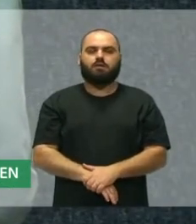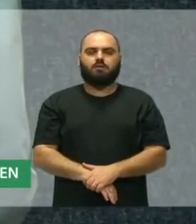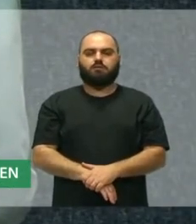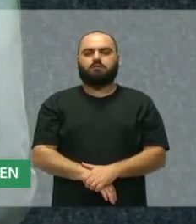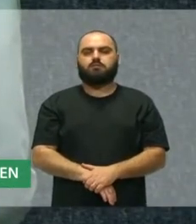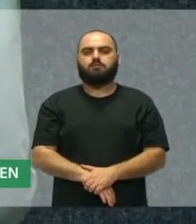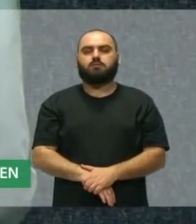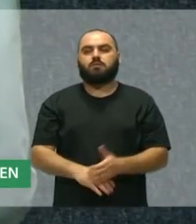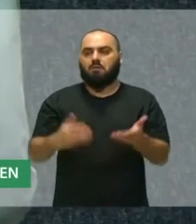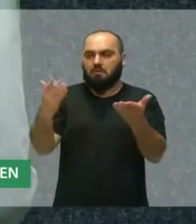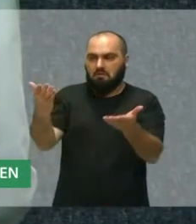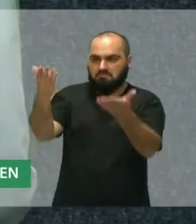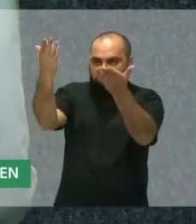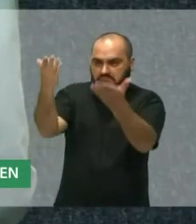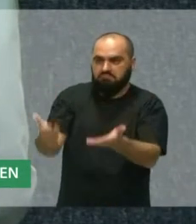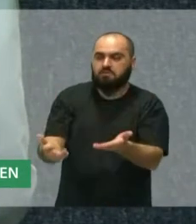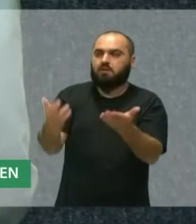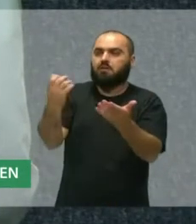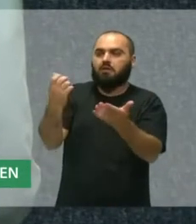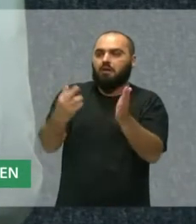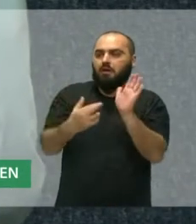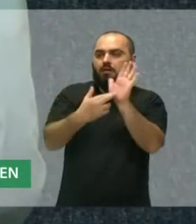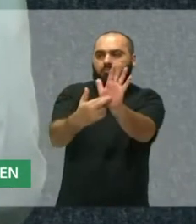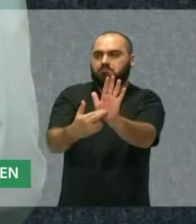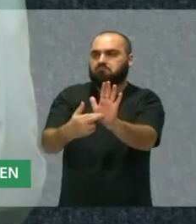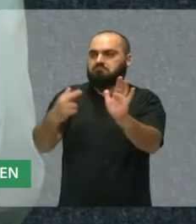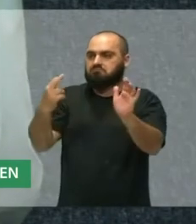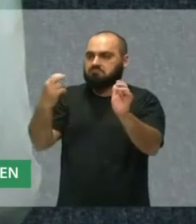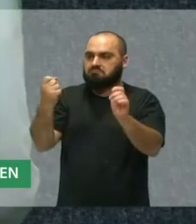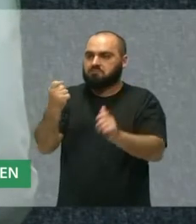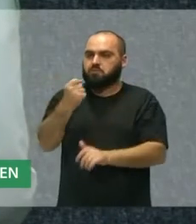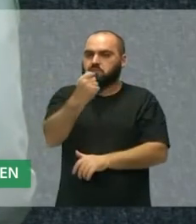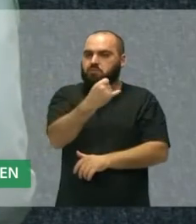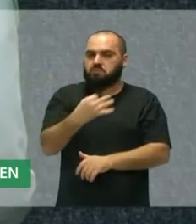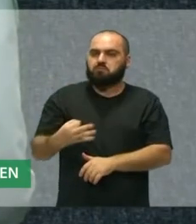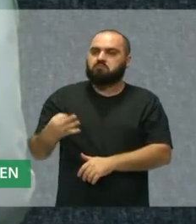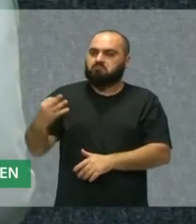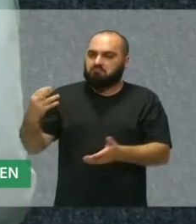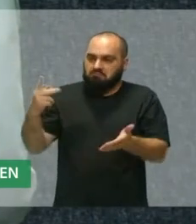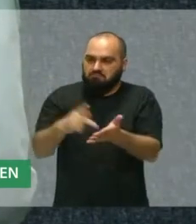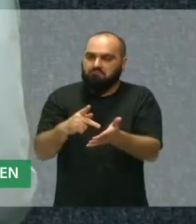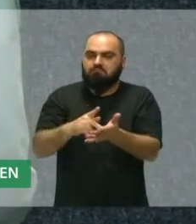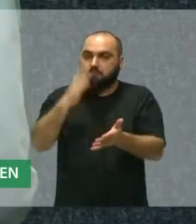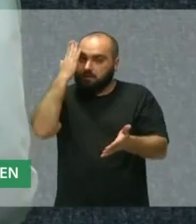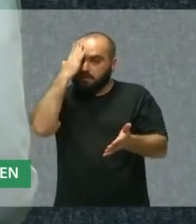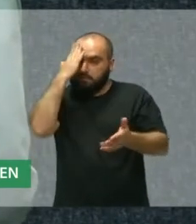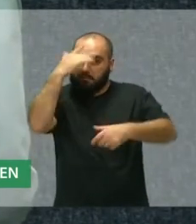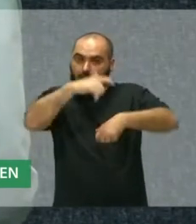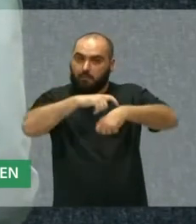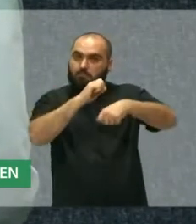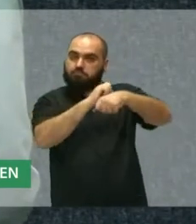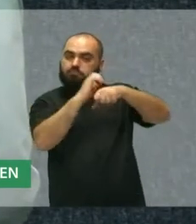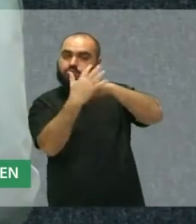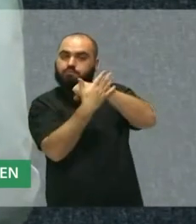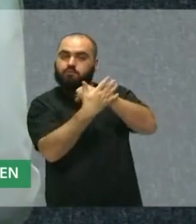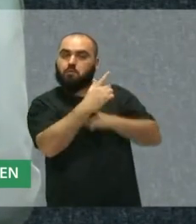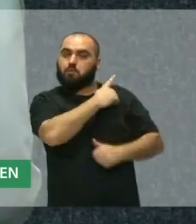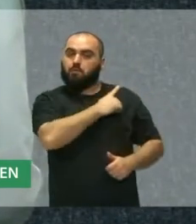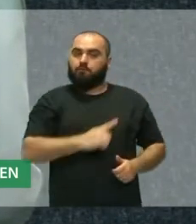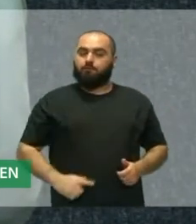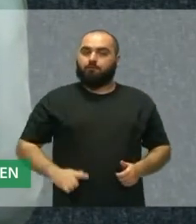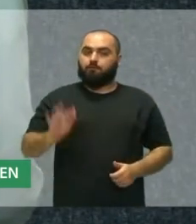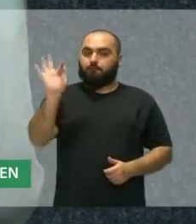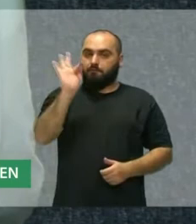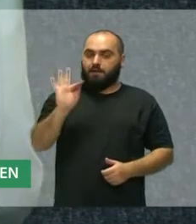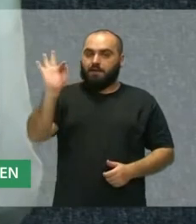fantásticos esses que a senhora apresentou até aqui. E sabe-se que, durante a pandemia, o governo federal